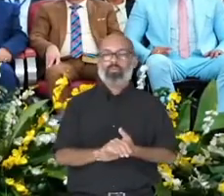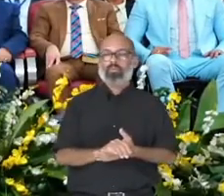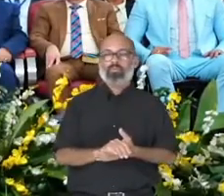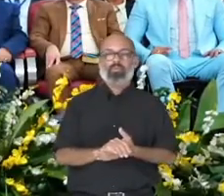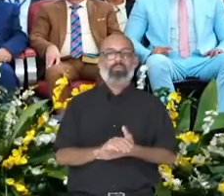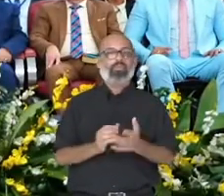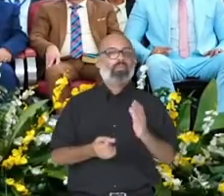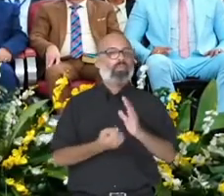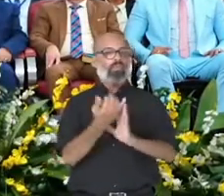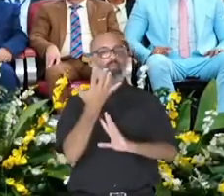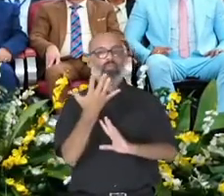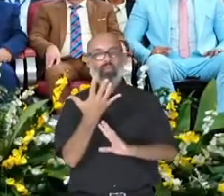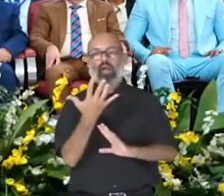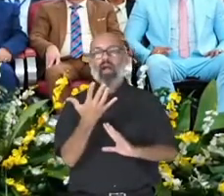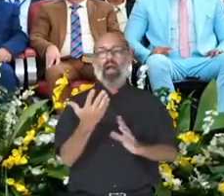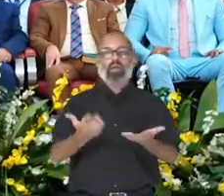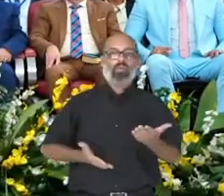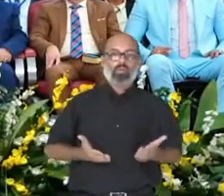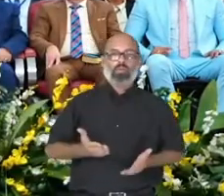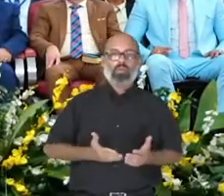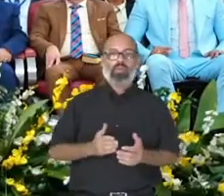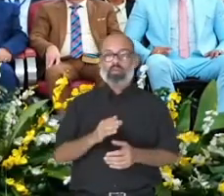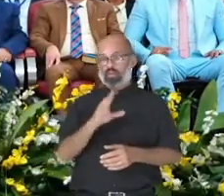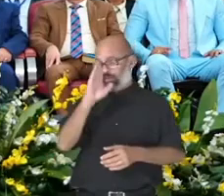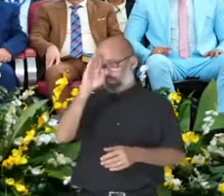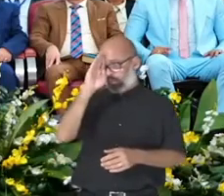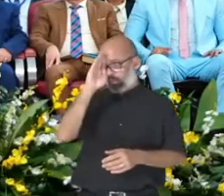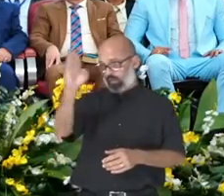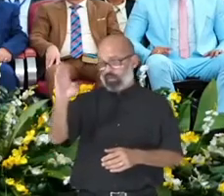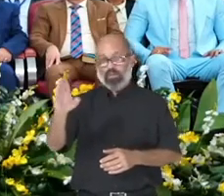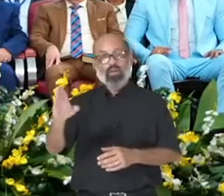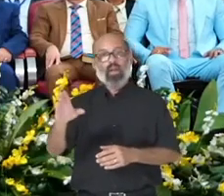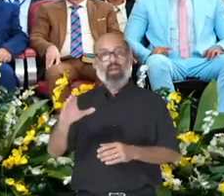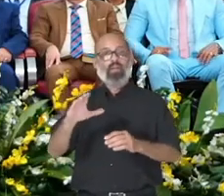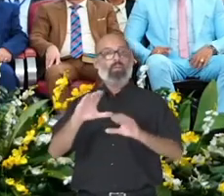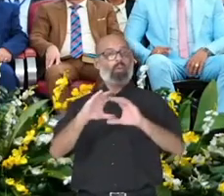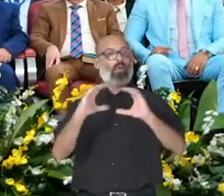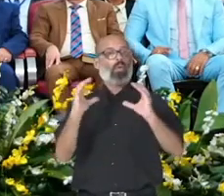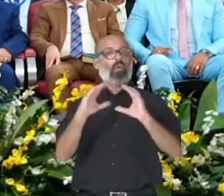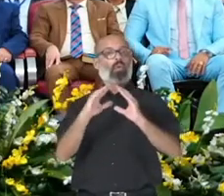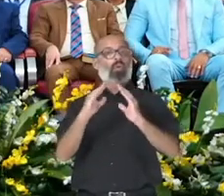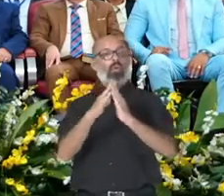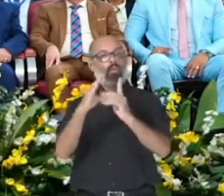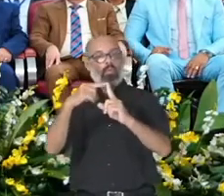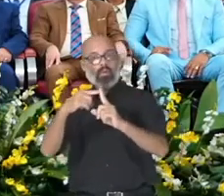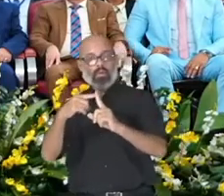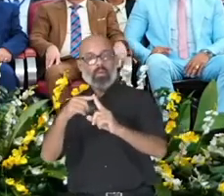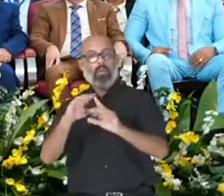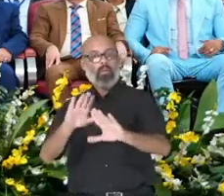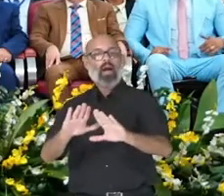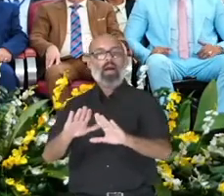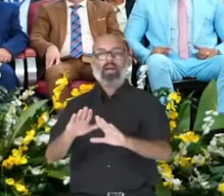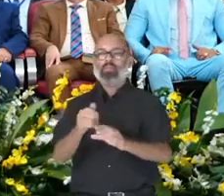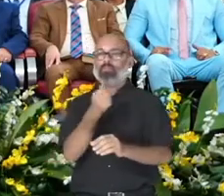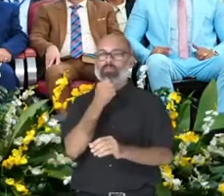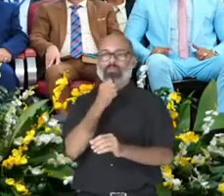Muitos crentes estão indo direto para o cenáculo e não passaram pelo